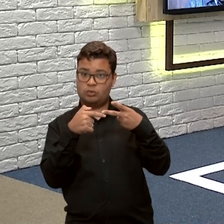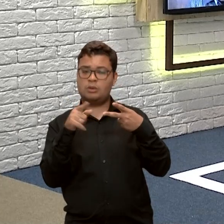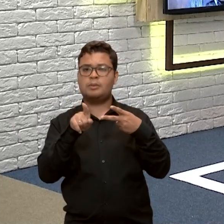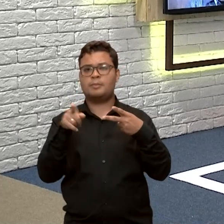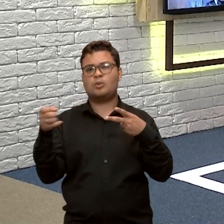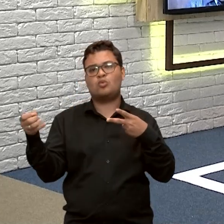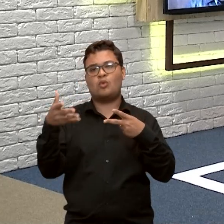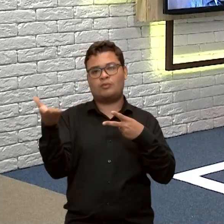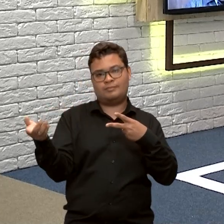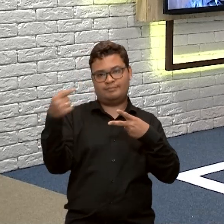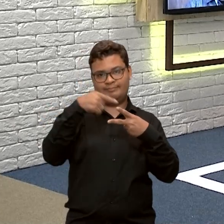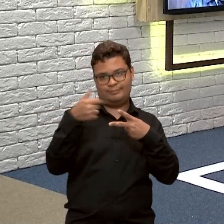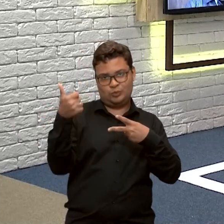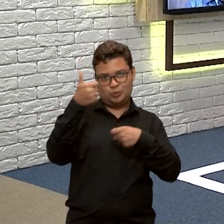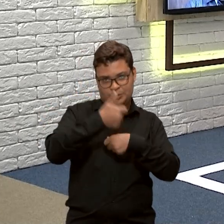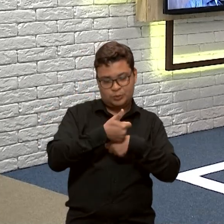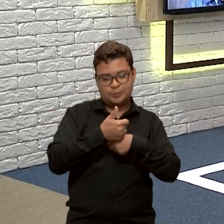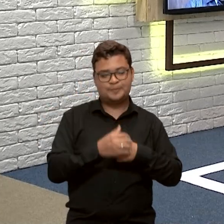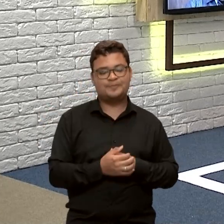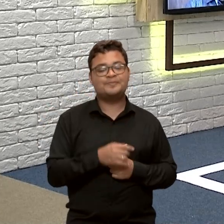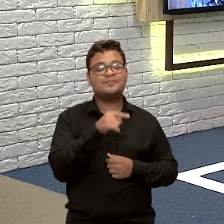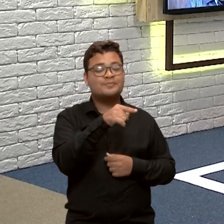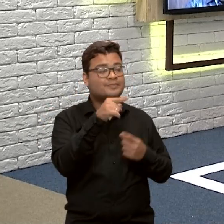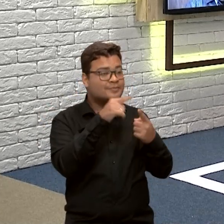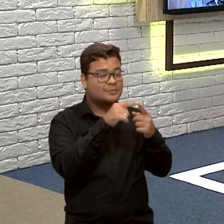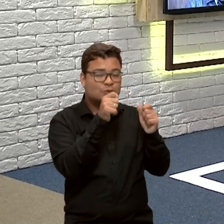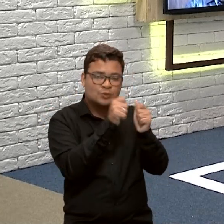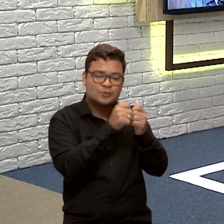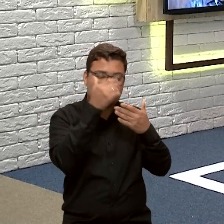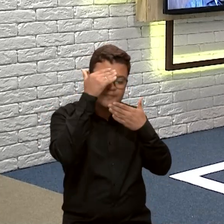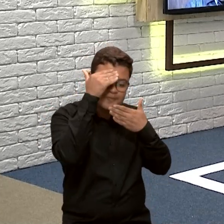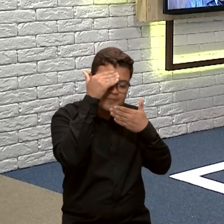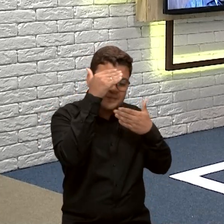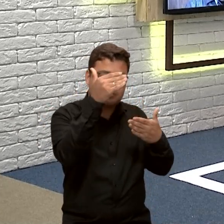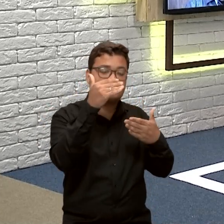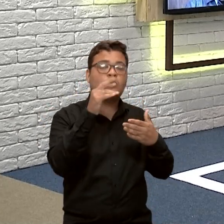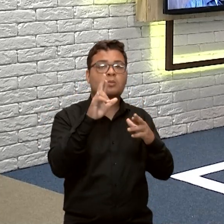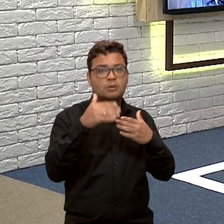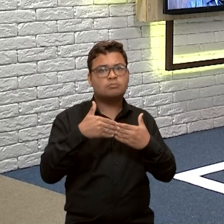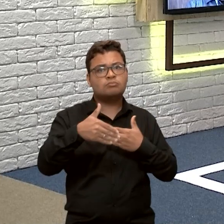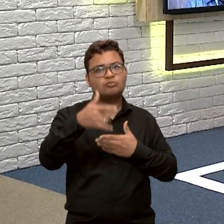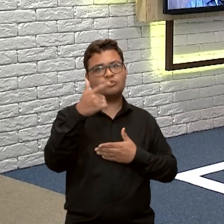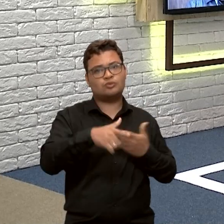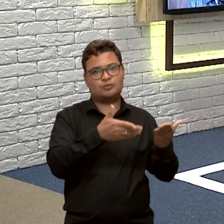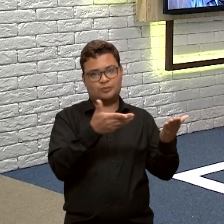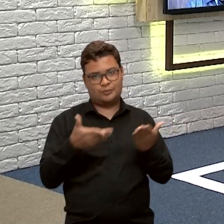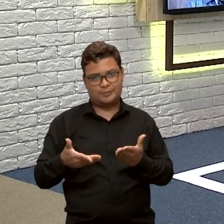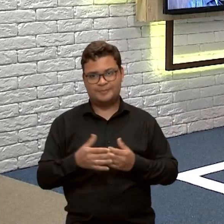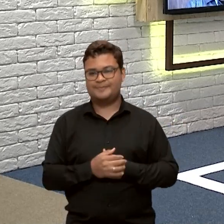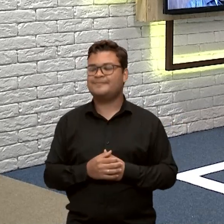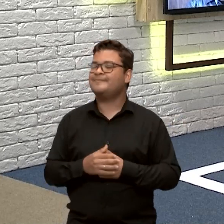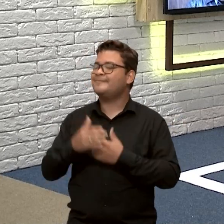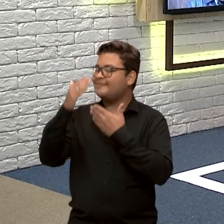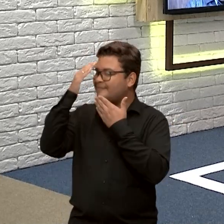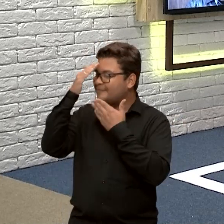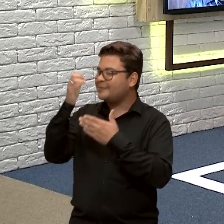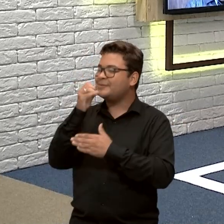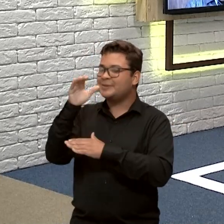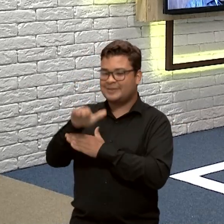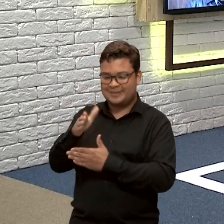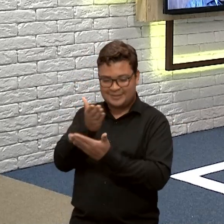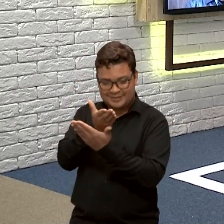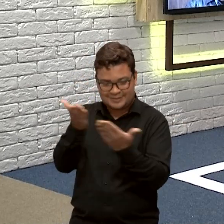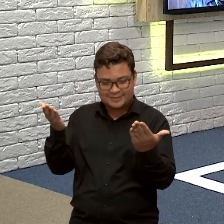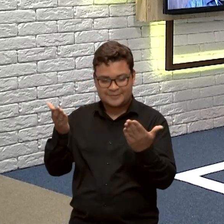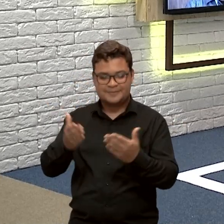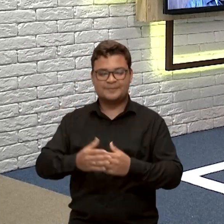me despedir da Mariana. Muito obrigada pela sua presença, viu, Mariana, pelas suas explicações. A gente segue no próximo bloco falando